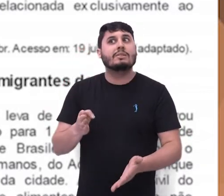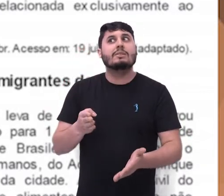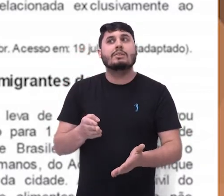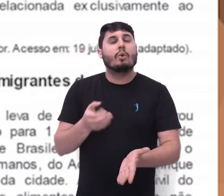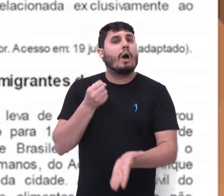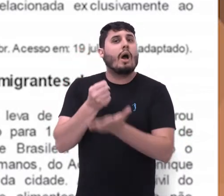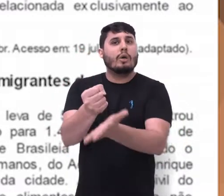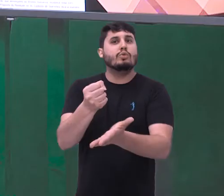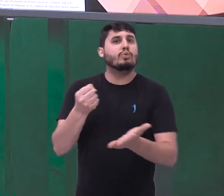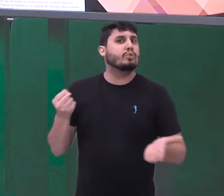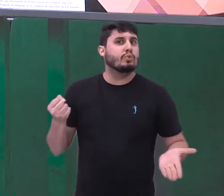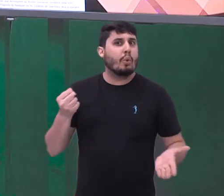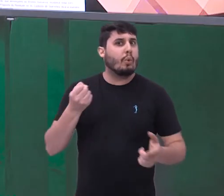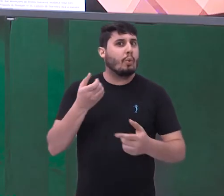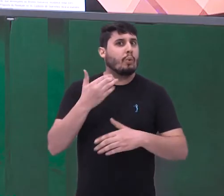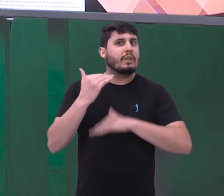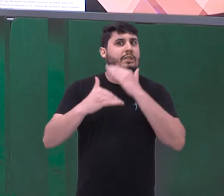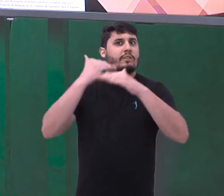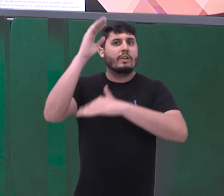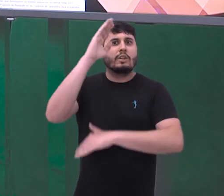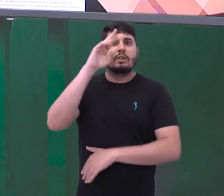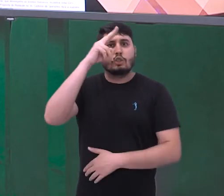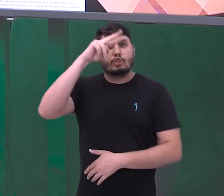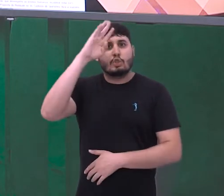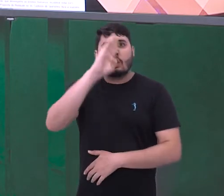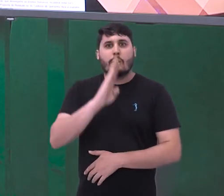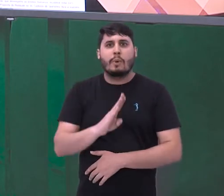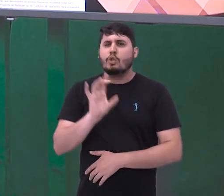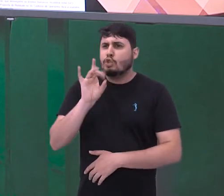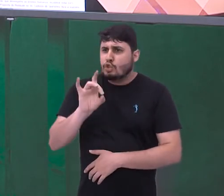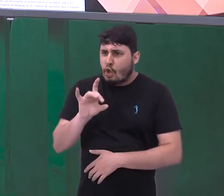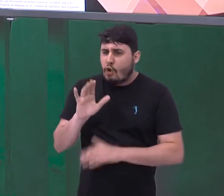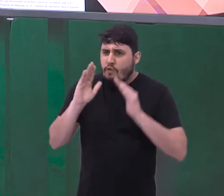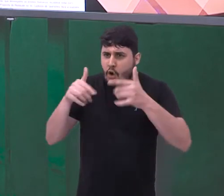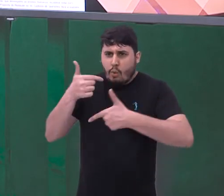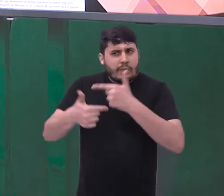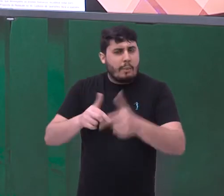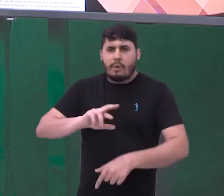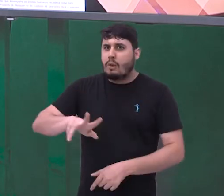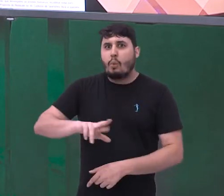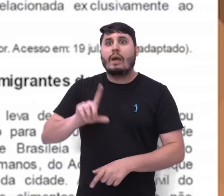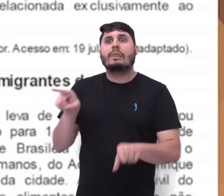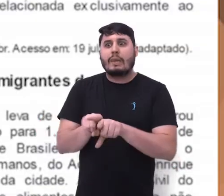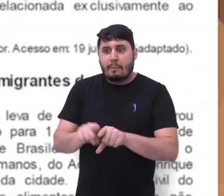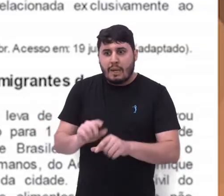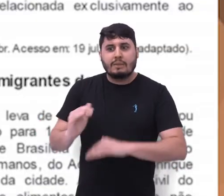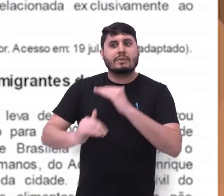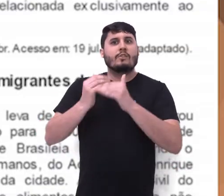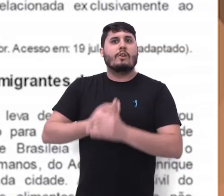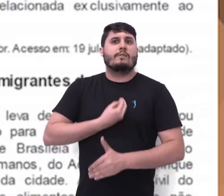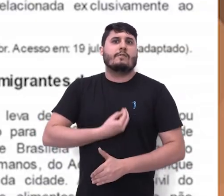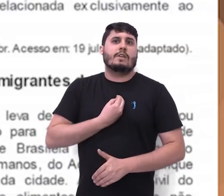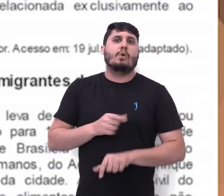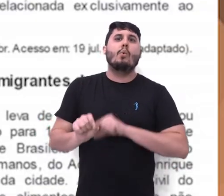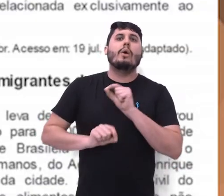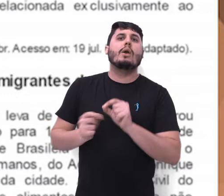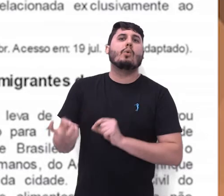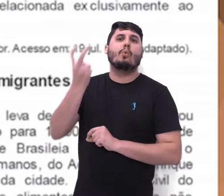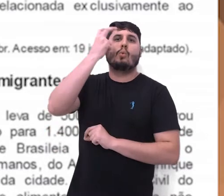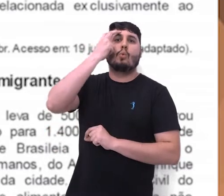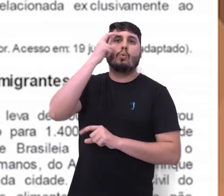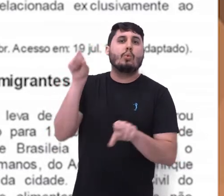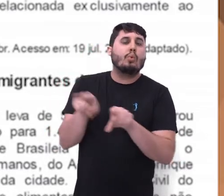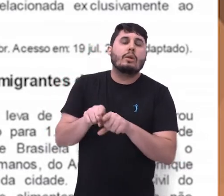a história do país. Eles não chegaram só para trabalhar. Aqui fizeram vidas. E para fazer a cultura